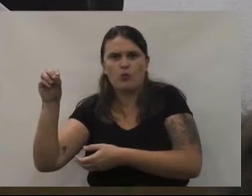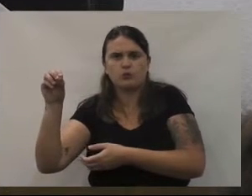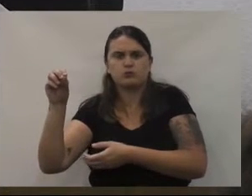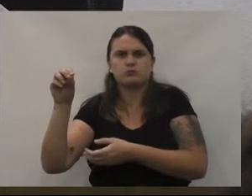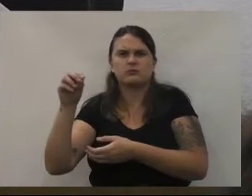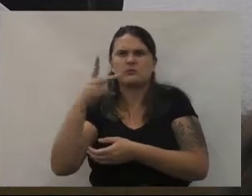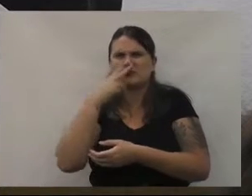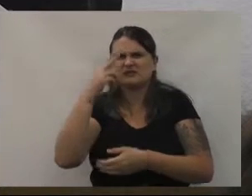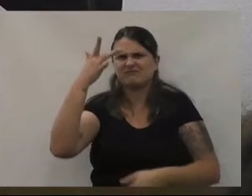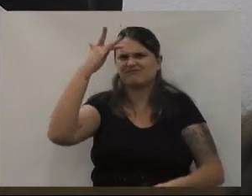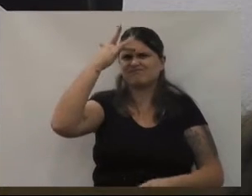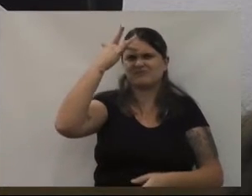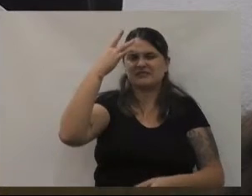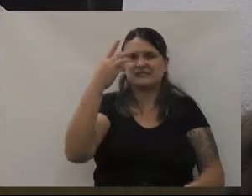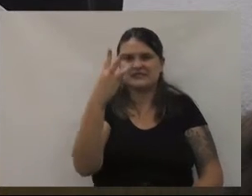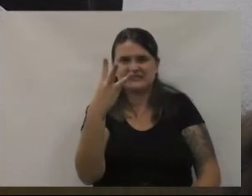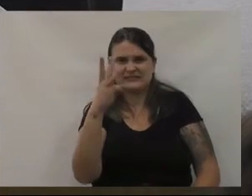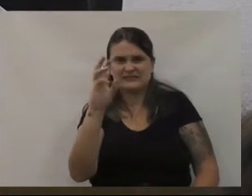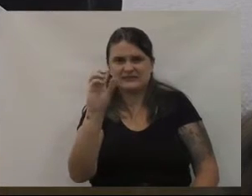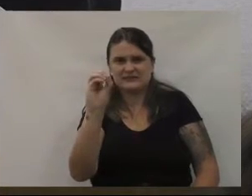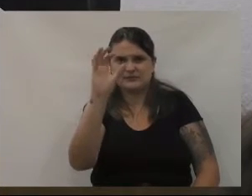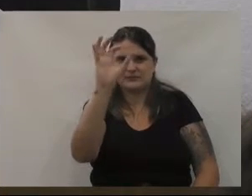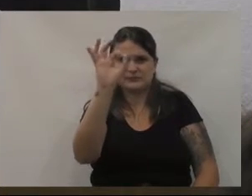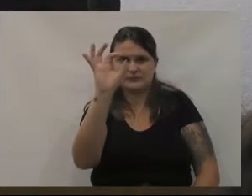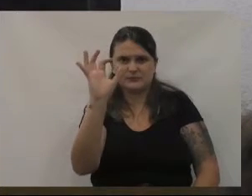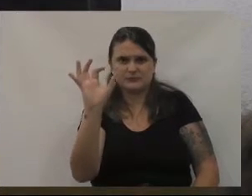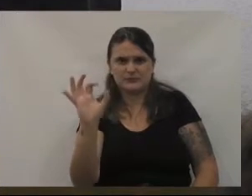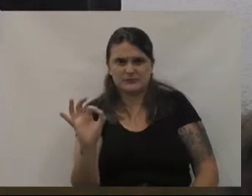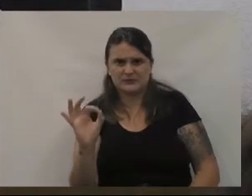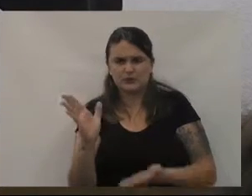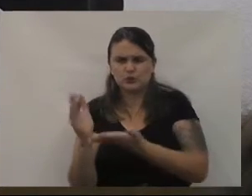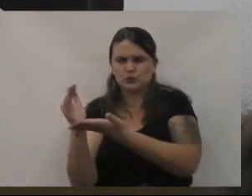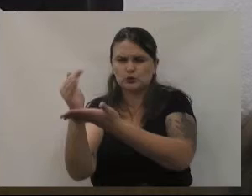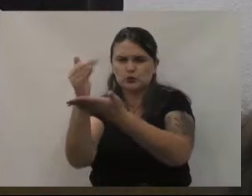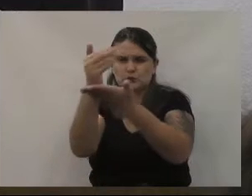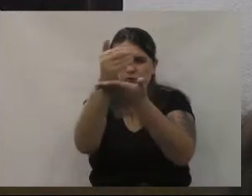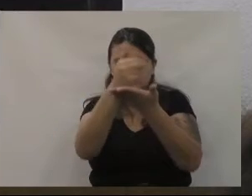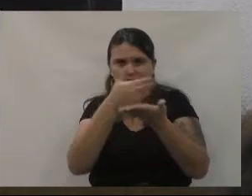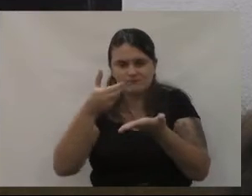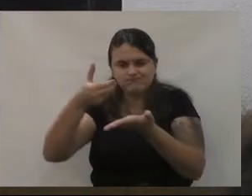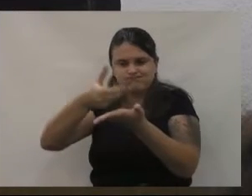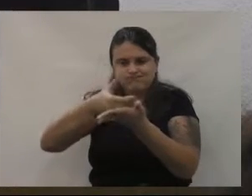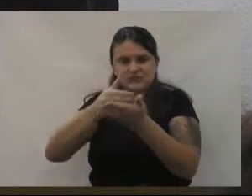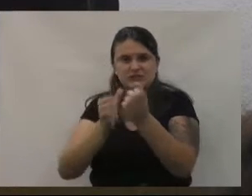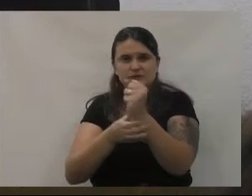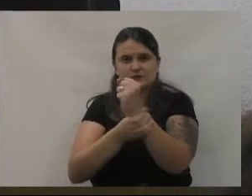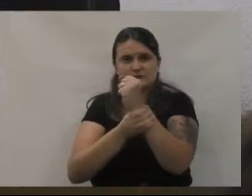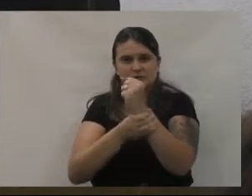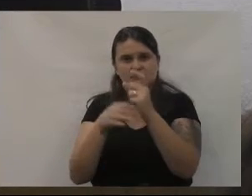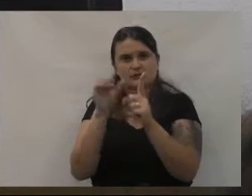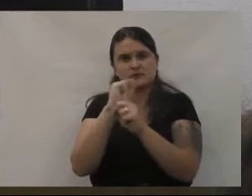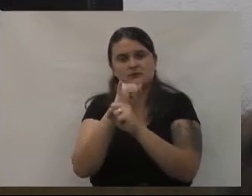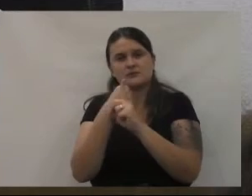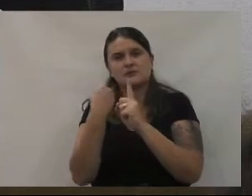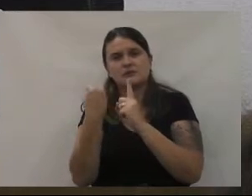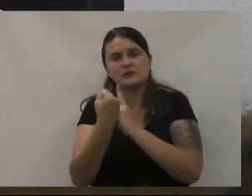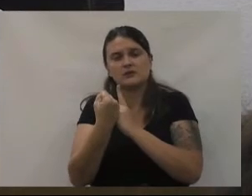é um absurdo. 30% de todo o dinheiro da Seguridade Social